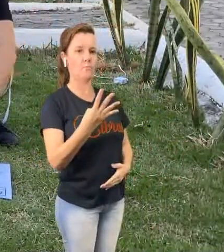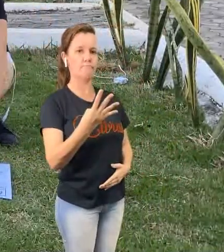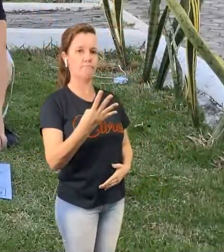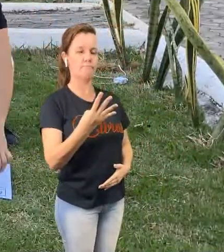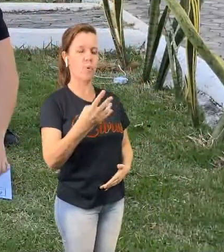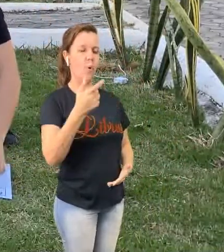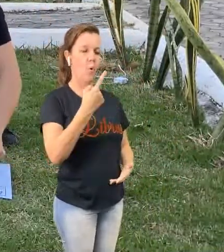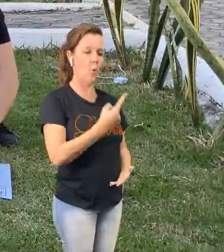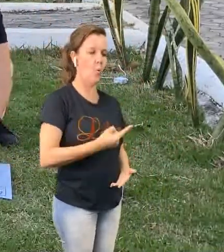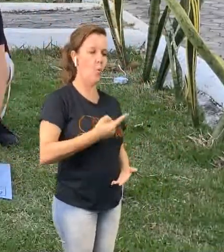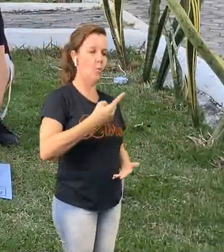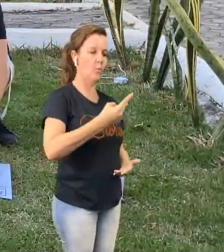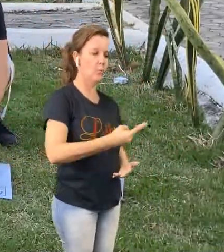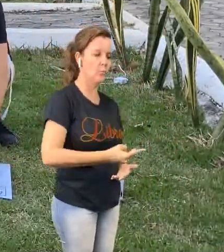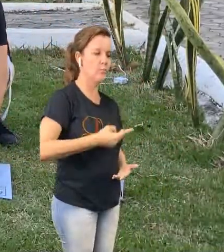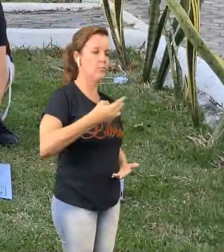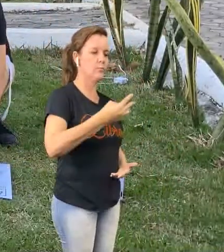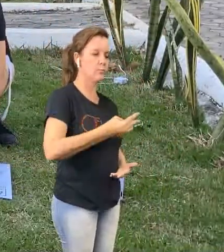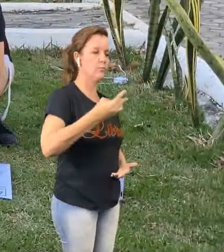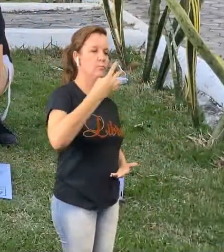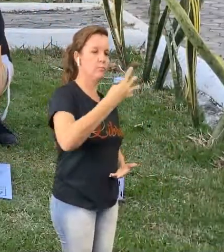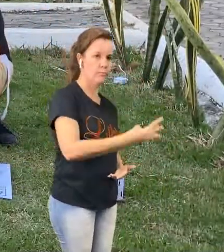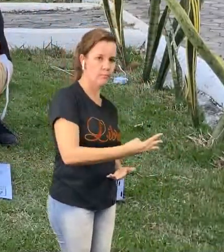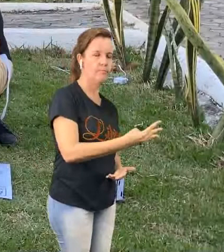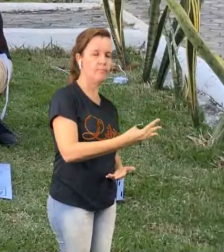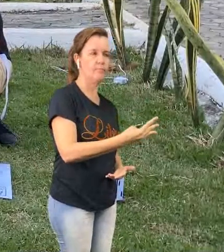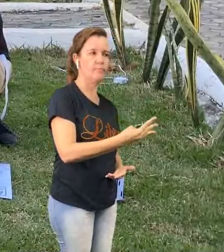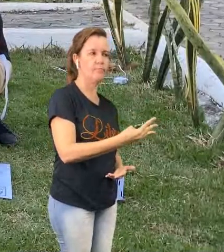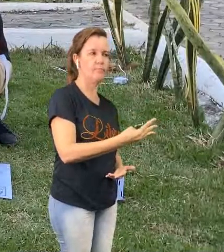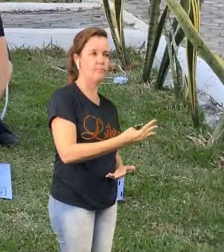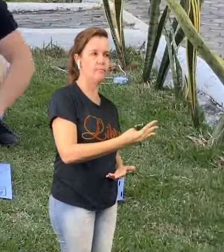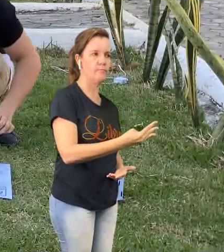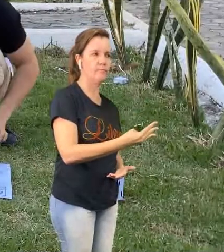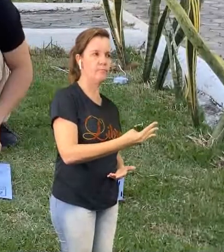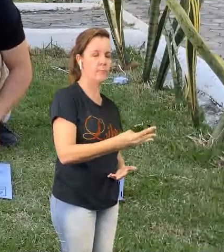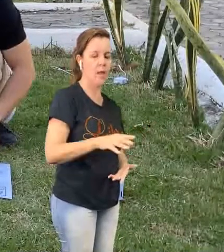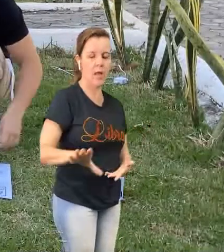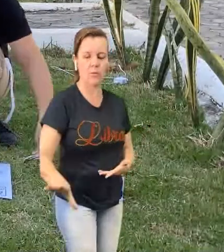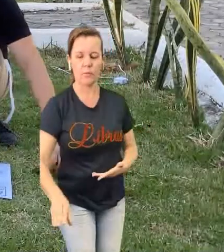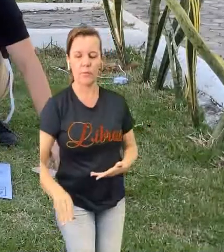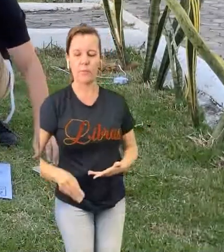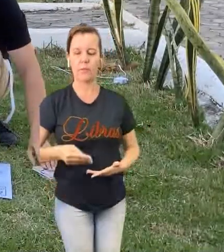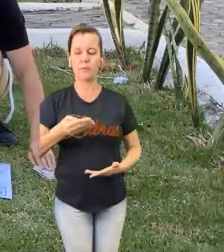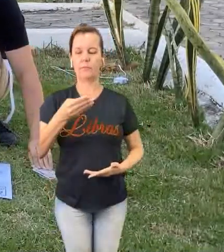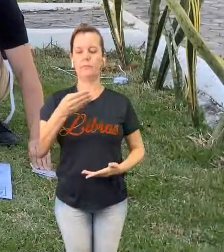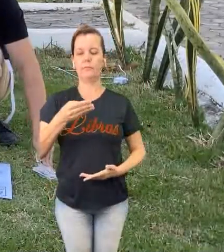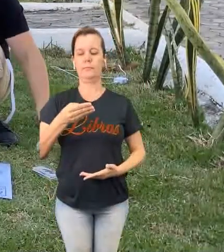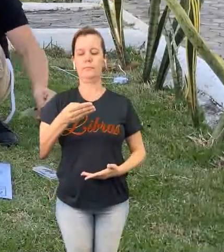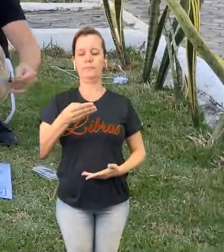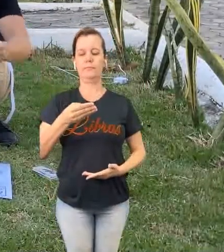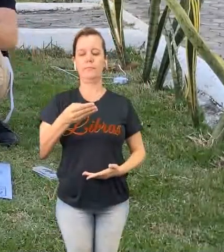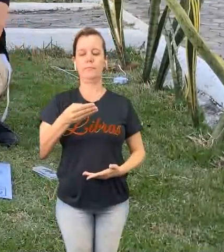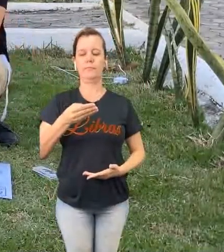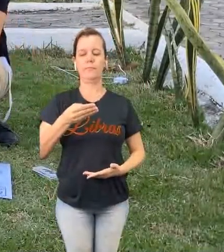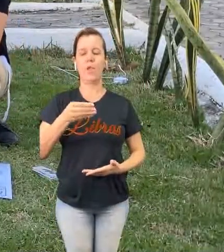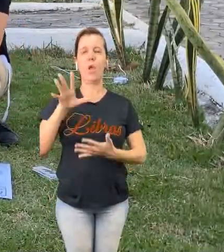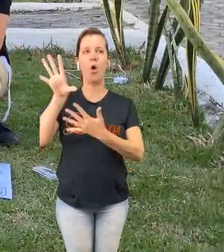Quatro, vovó. Quatro. Um, dois, três, quatro. Deixa eu pegar uma cartinha.